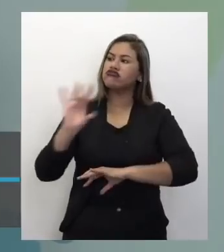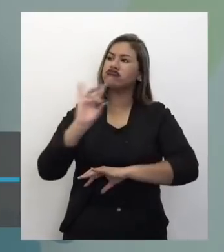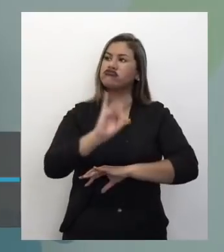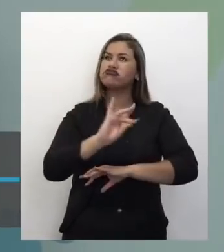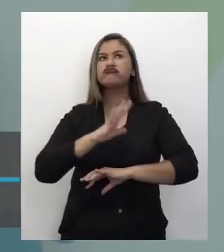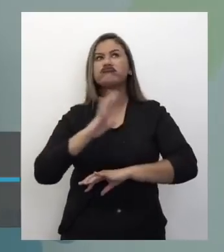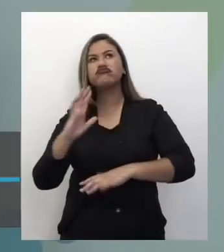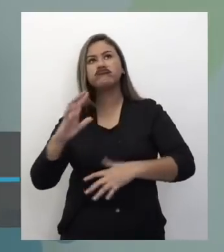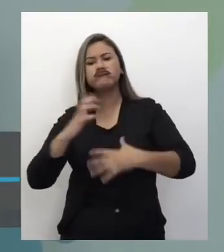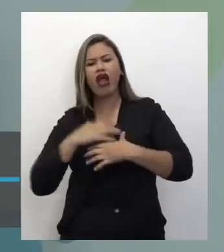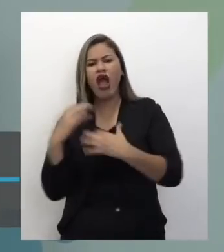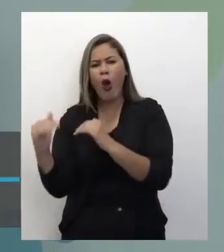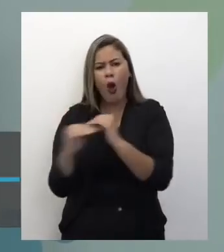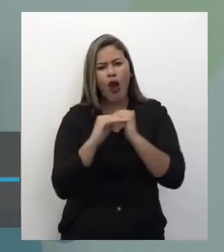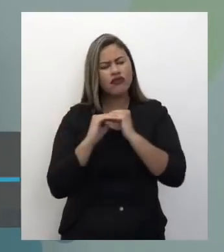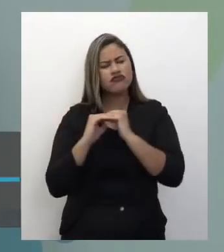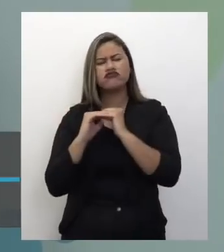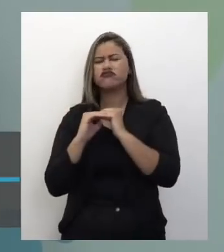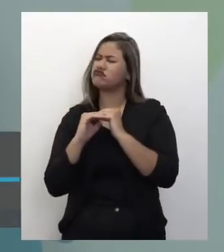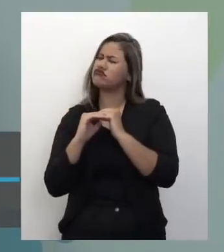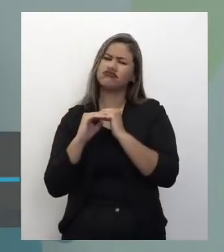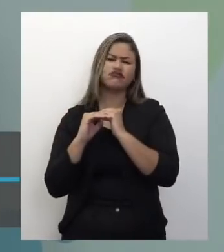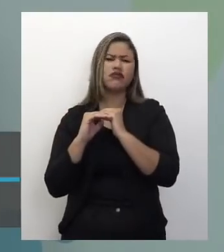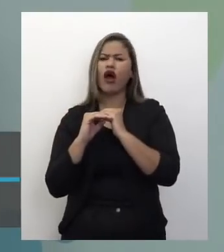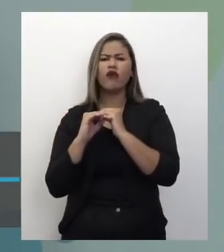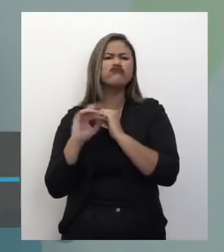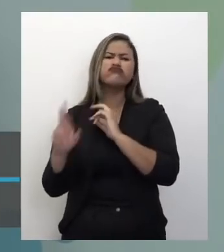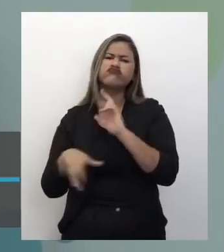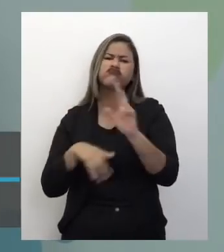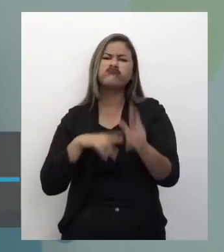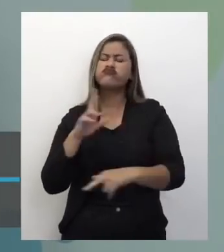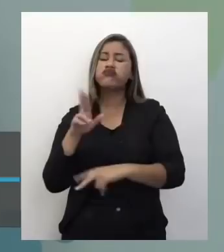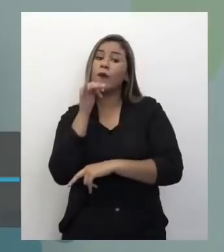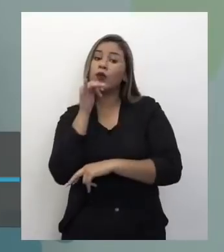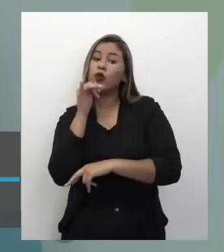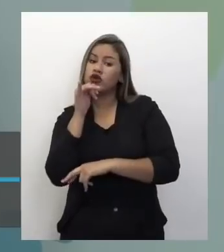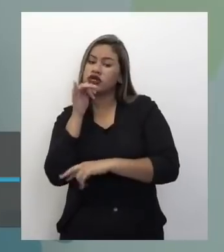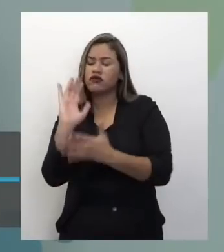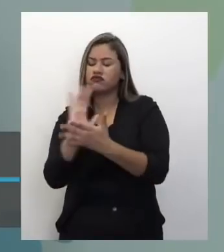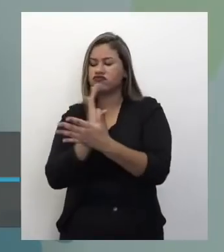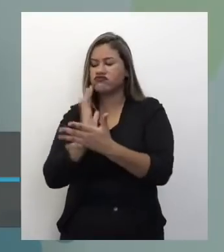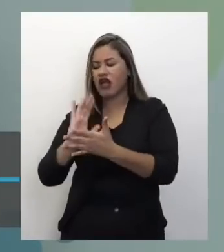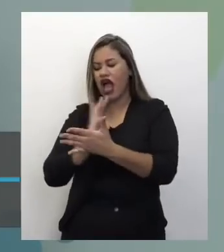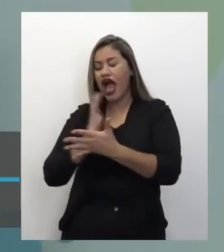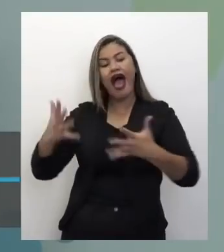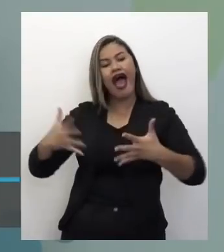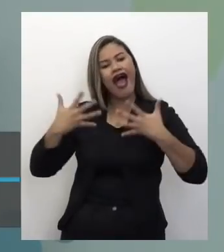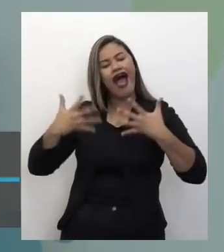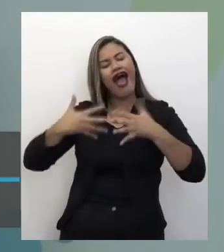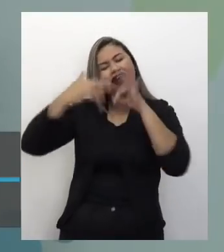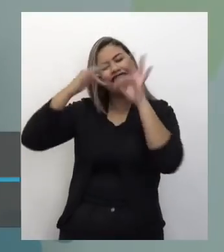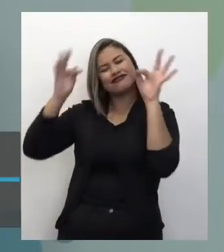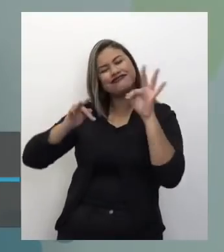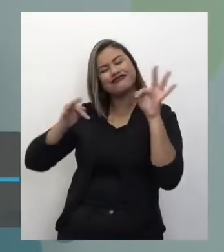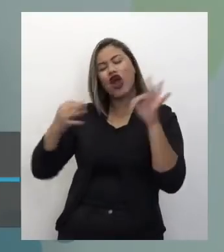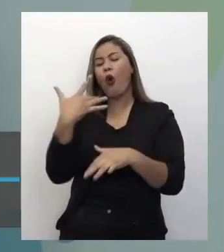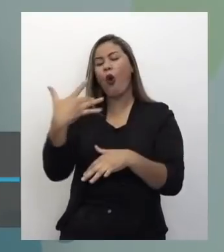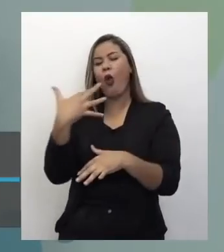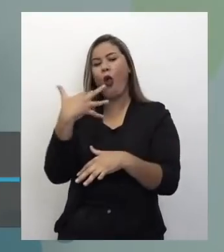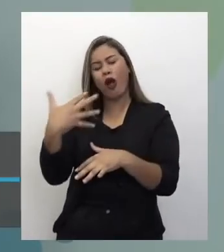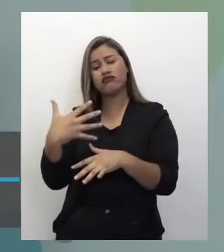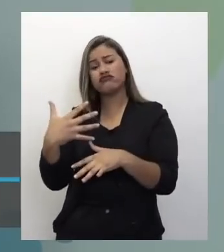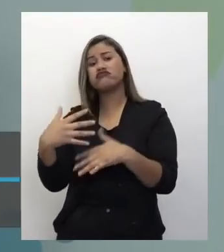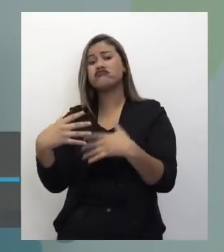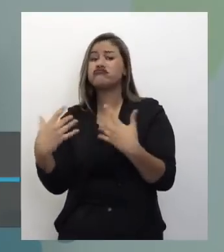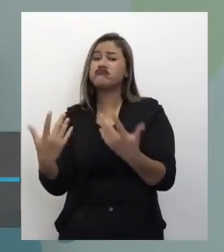mim é um lugar alegre, mágico, me lembra a infância. Para a maioria das pessoas é uma coisa feliz, é colorido, é alegre. E tem gente que